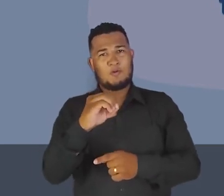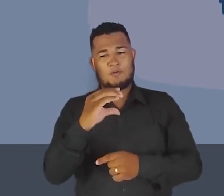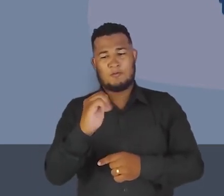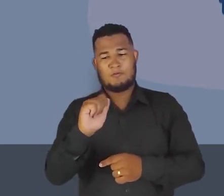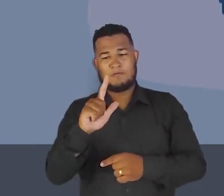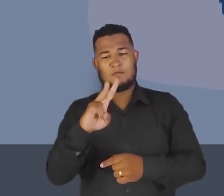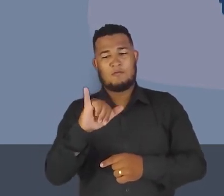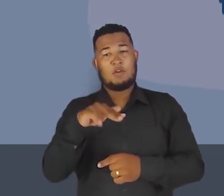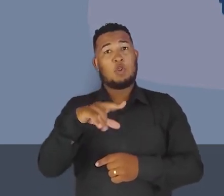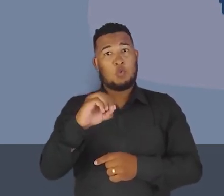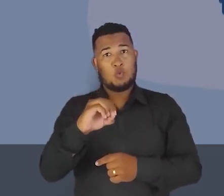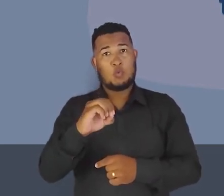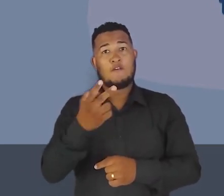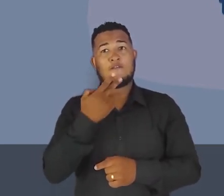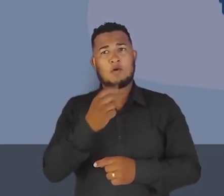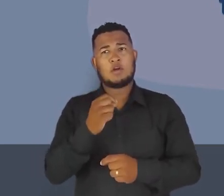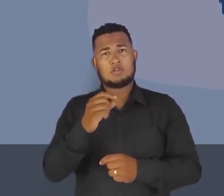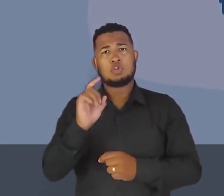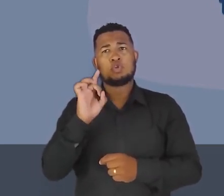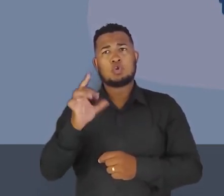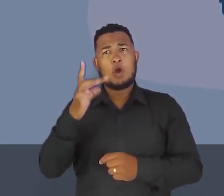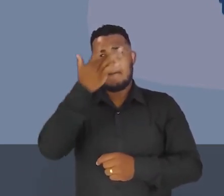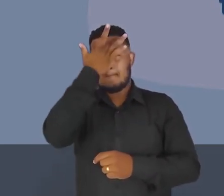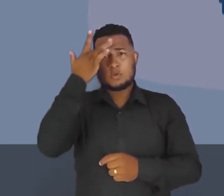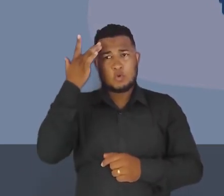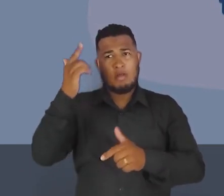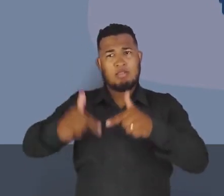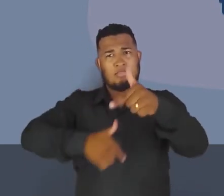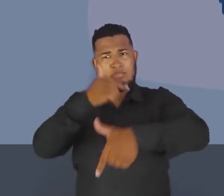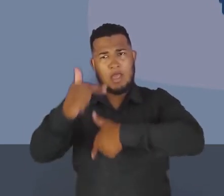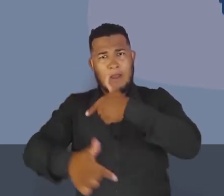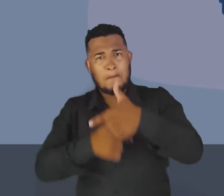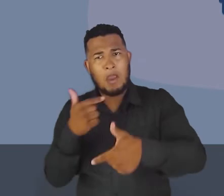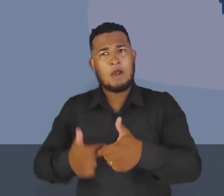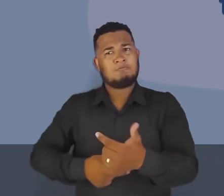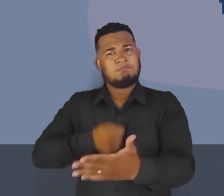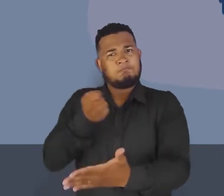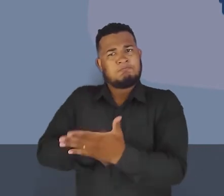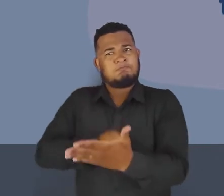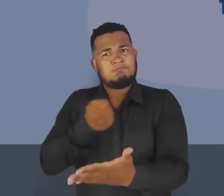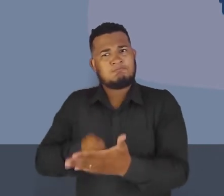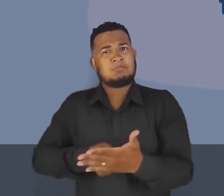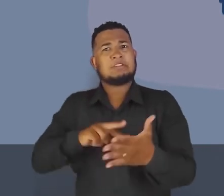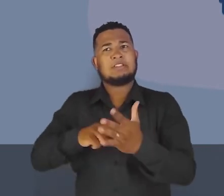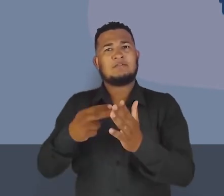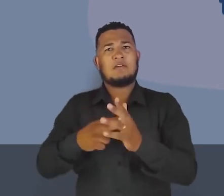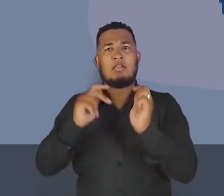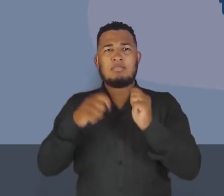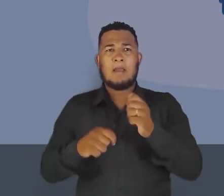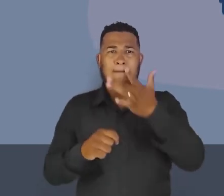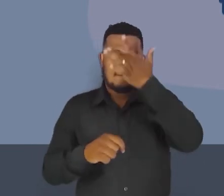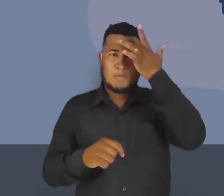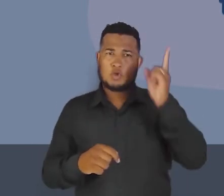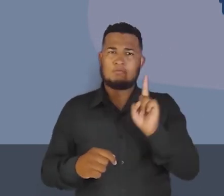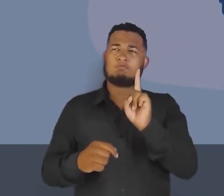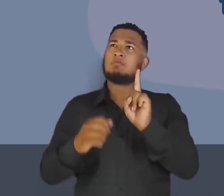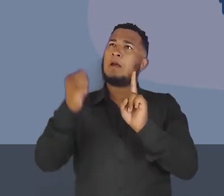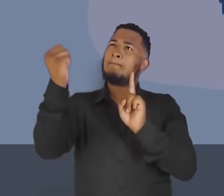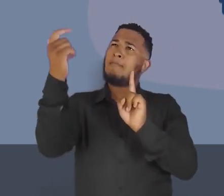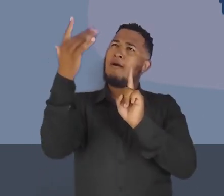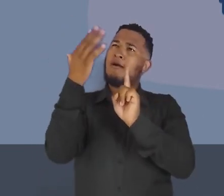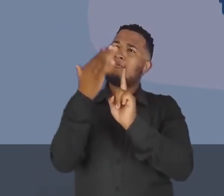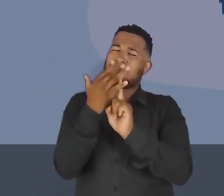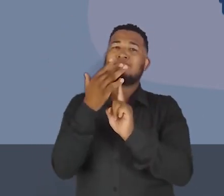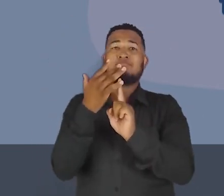corrente, só o trabalho árduo e só o enriquecimento pessoal aproximavam o indivíduo da graça divina.